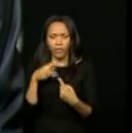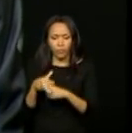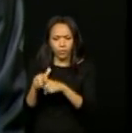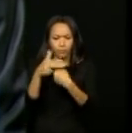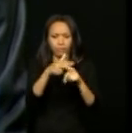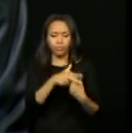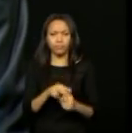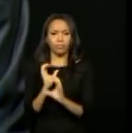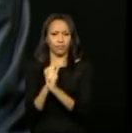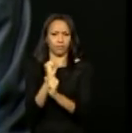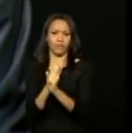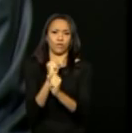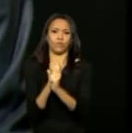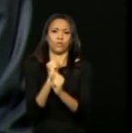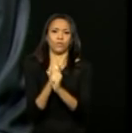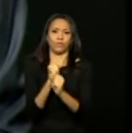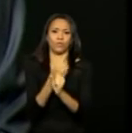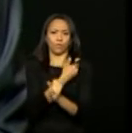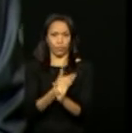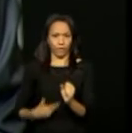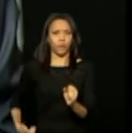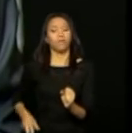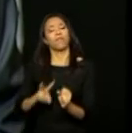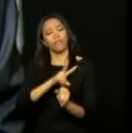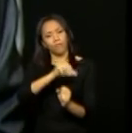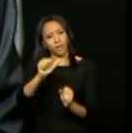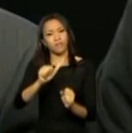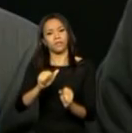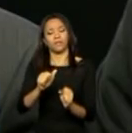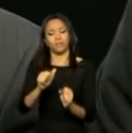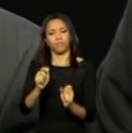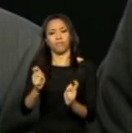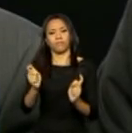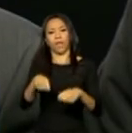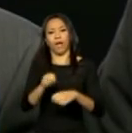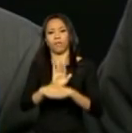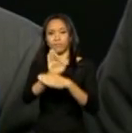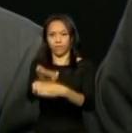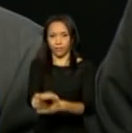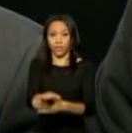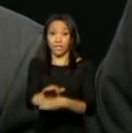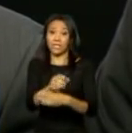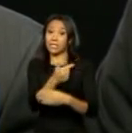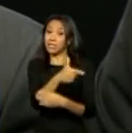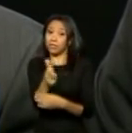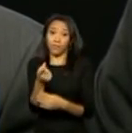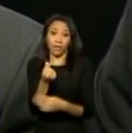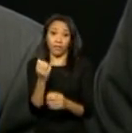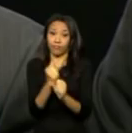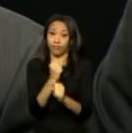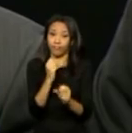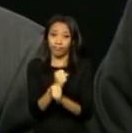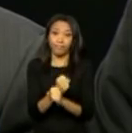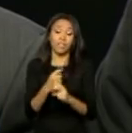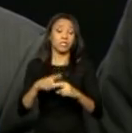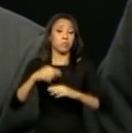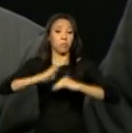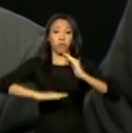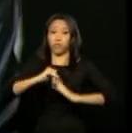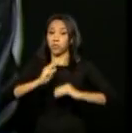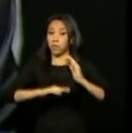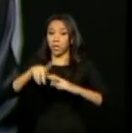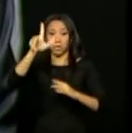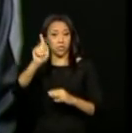fiscal em nosso país, será sensível a essa necessidade. Sem orçamento público e gestão qualificada,